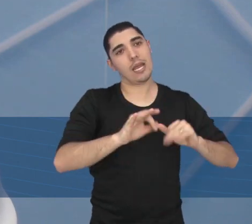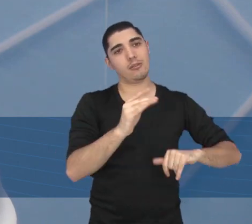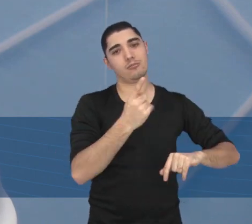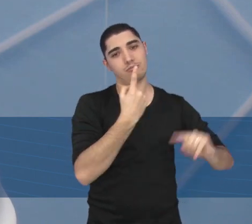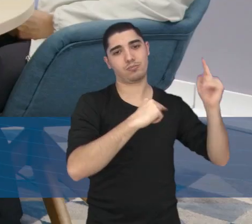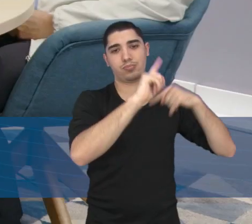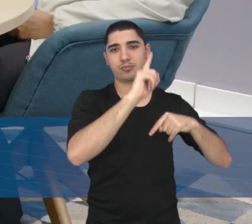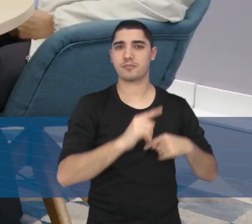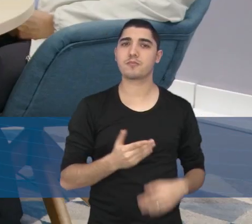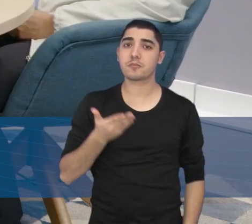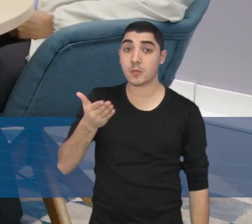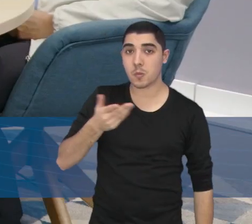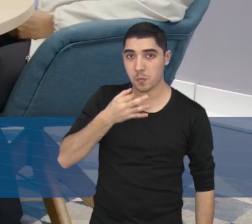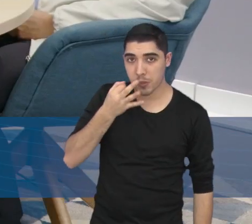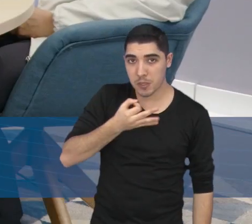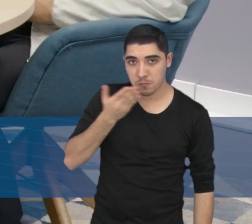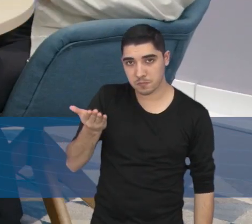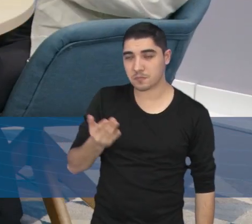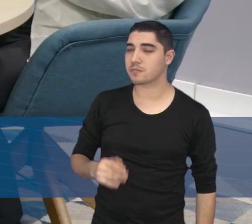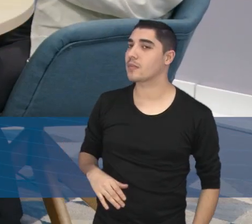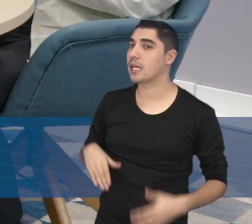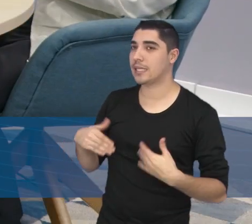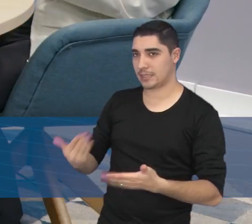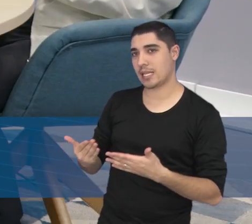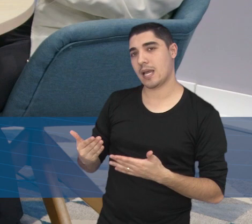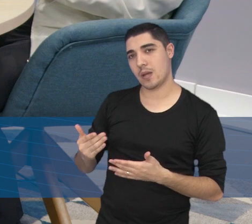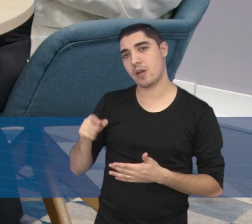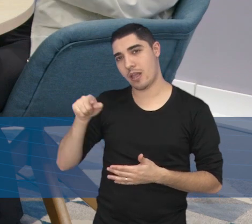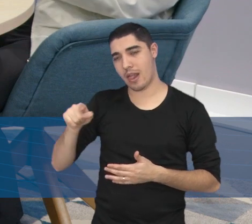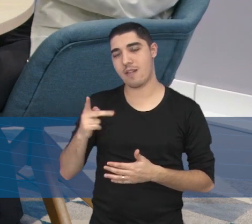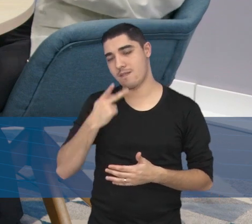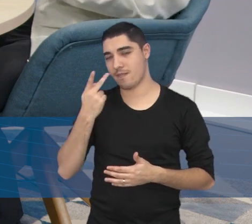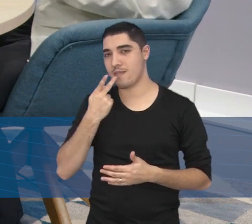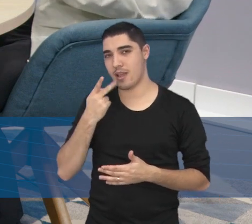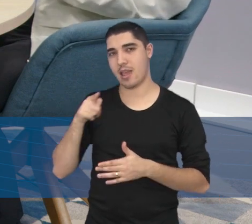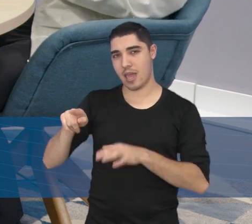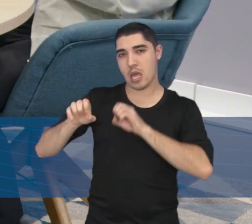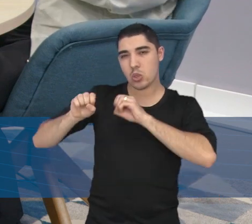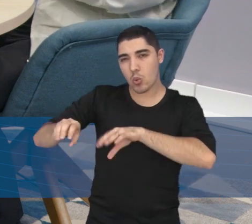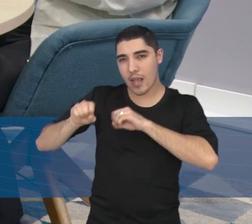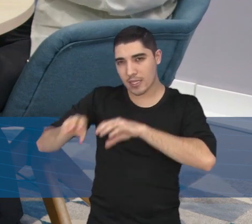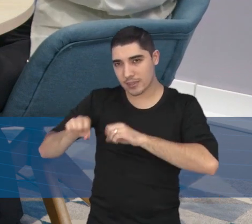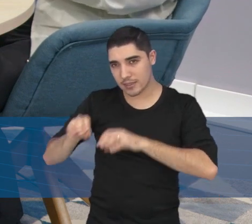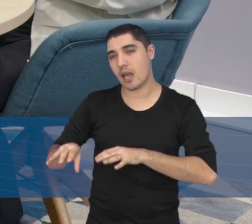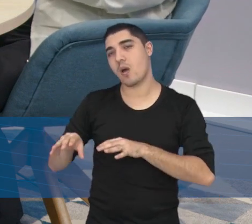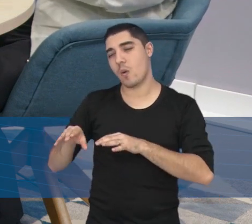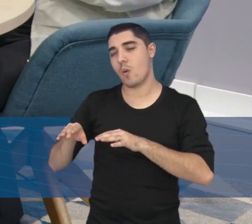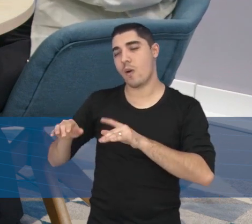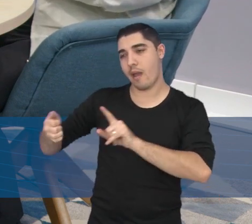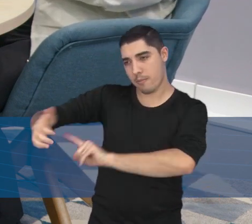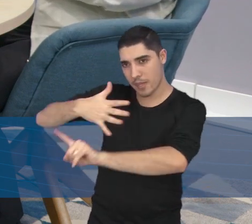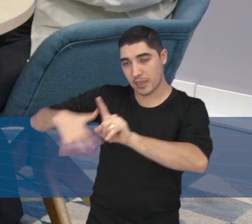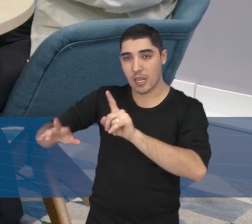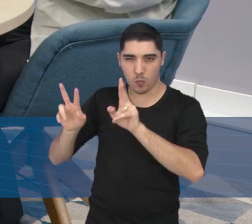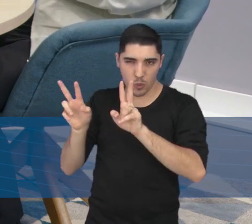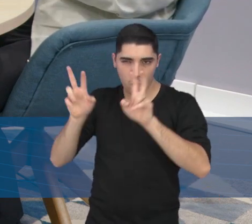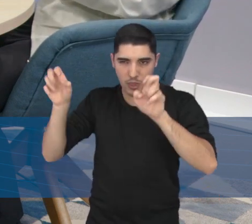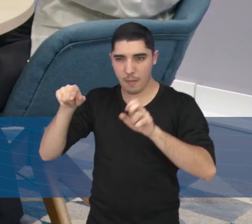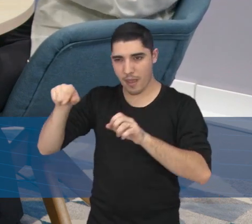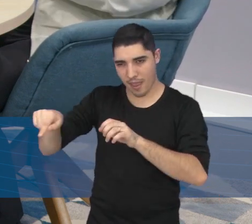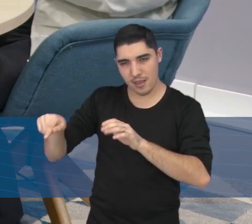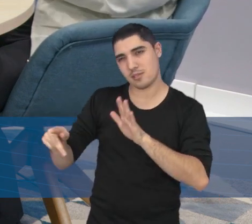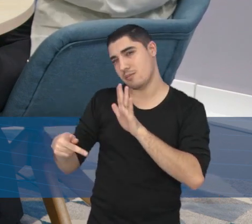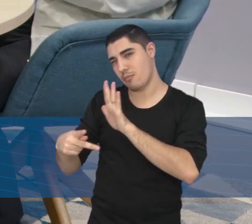Nabuco. Nós temos alguns pontos interessantes. Expandindo um pouco, falar sobre a educação ambiental e sobre a reciclagem